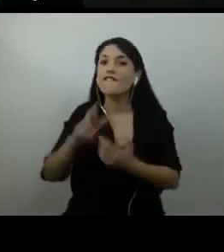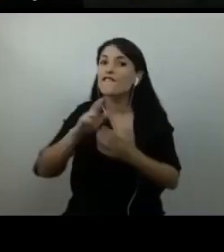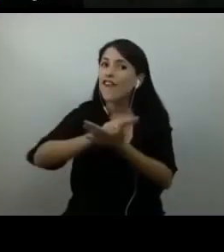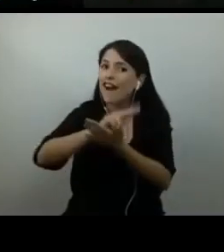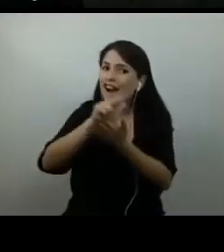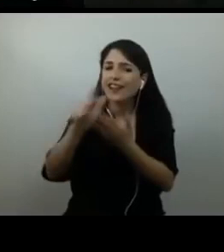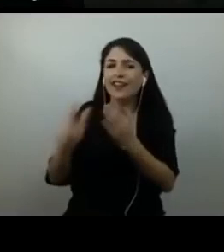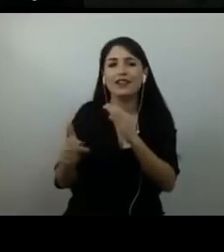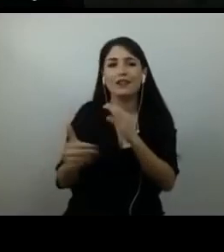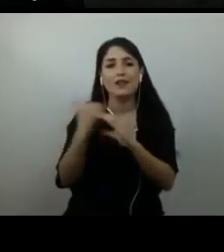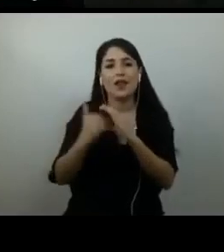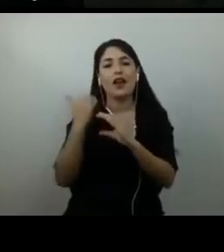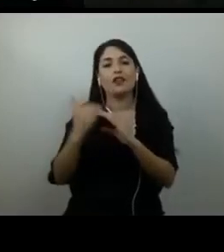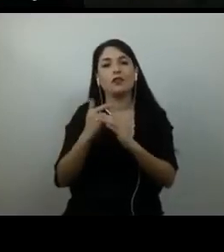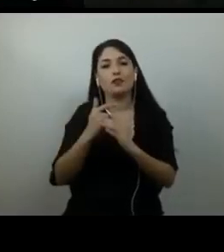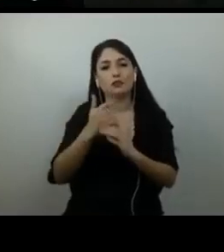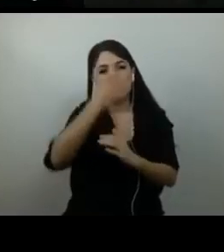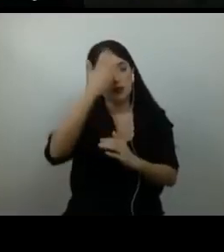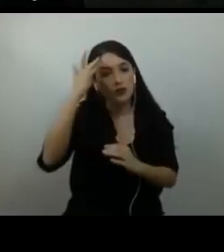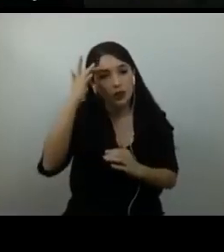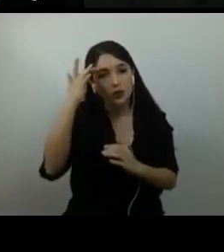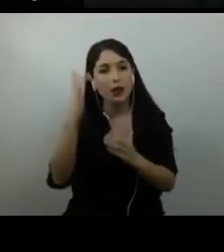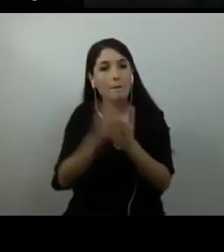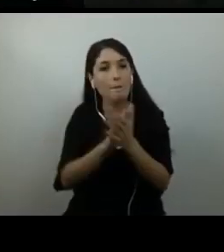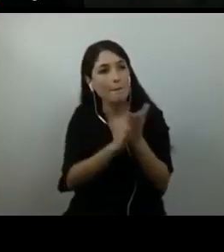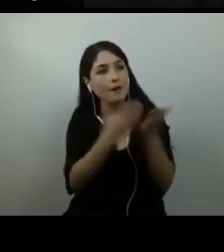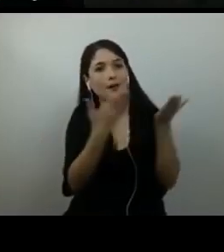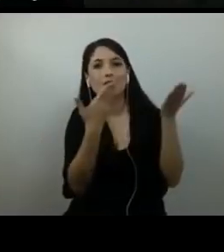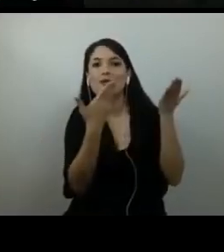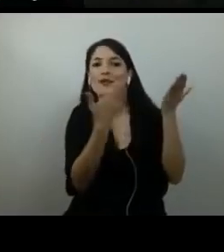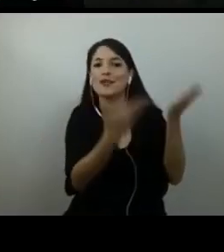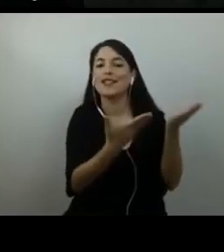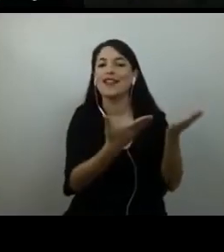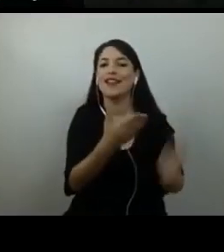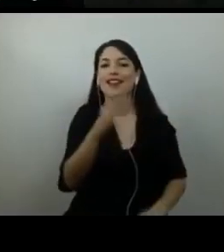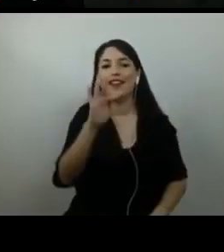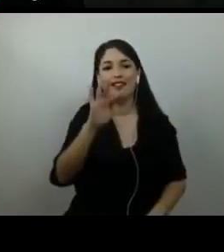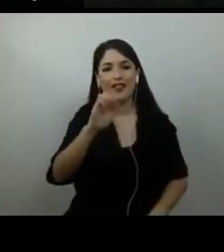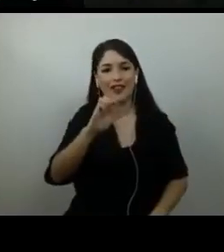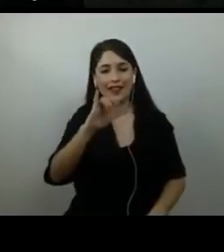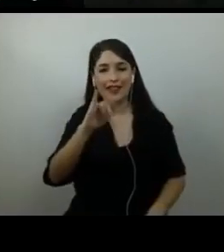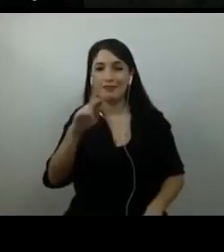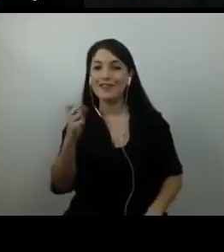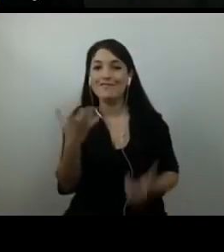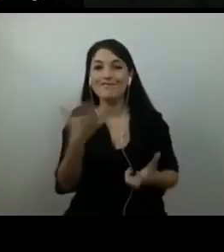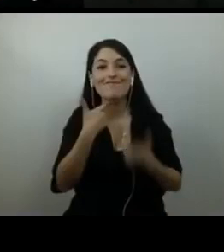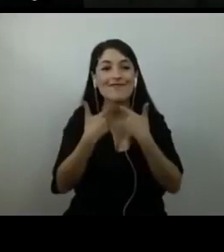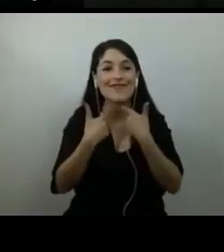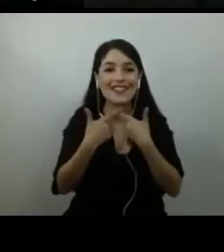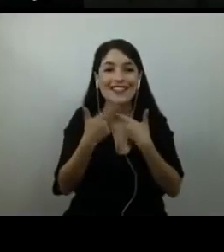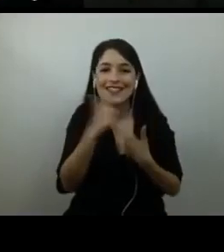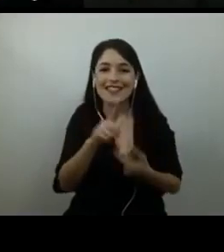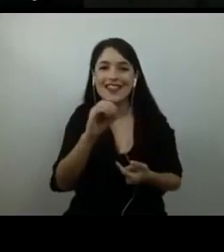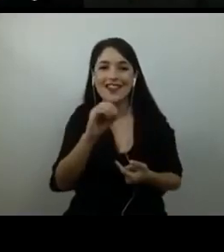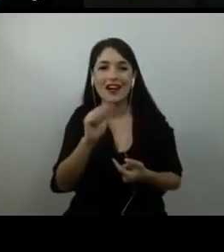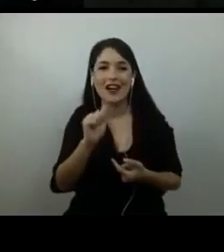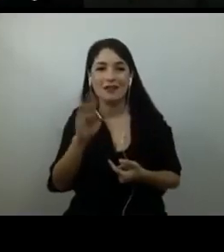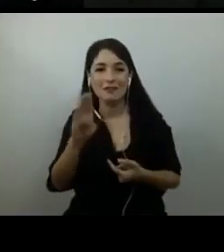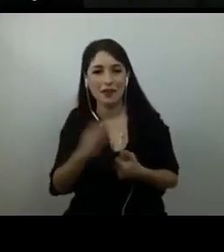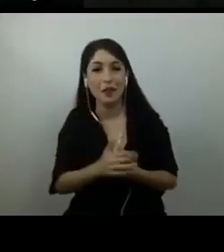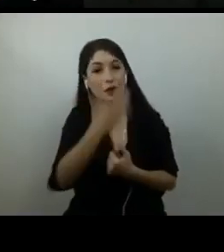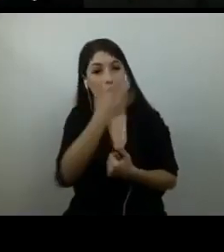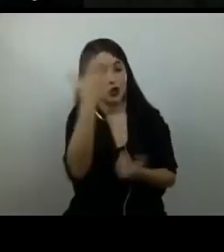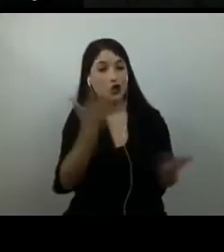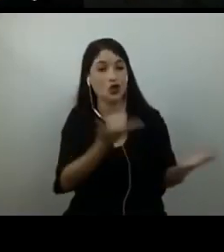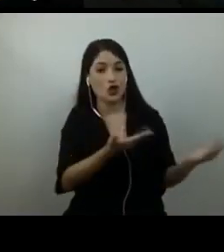de pessoas que, inclusive, estão te parabenizando, Felipe Lucas, para pegar a carteirinha da OAB, né? E, sim, jovens que já tiveram a